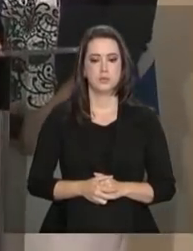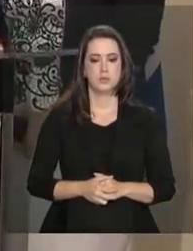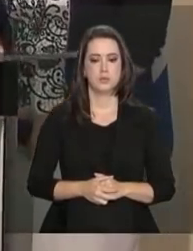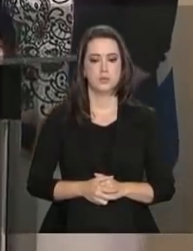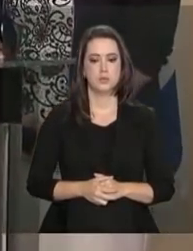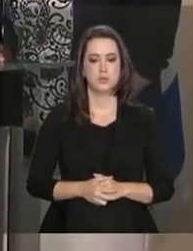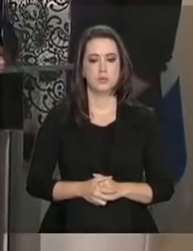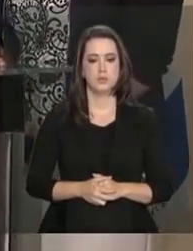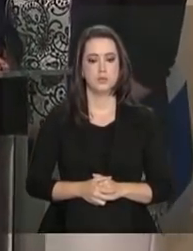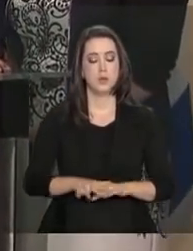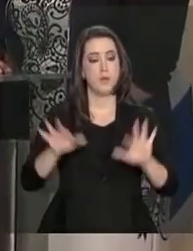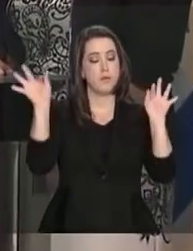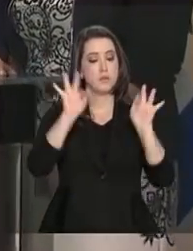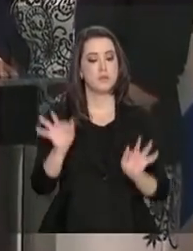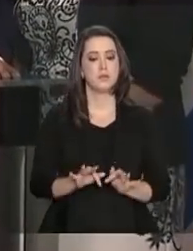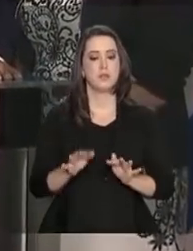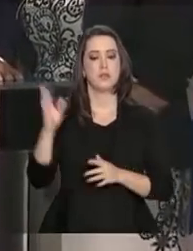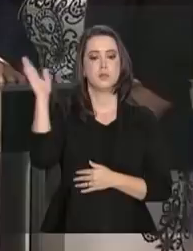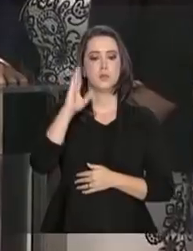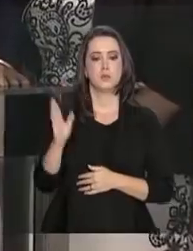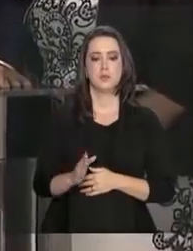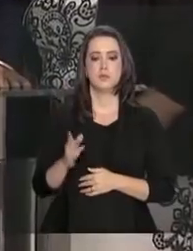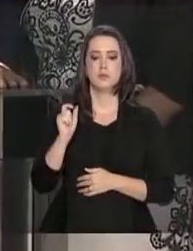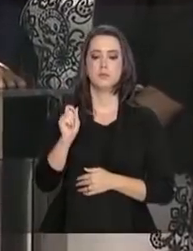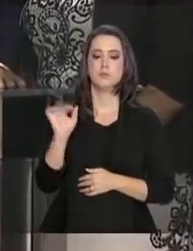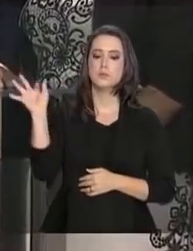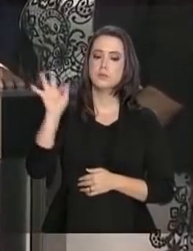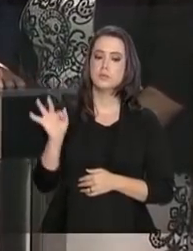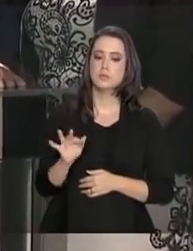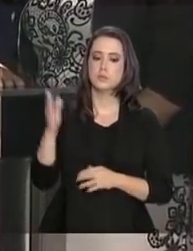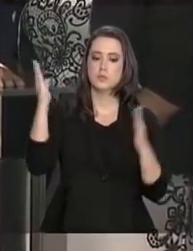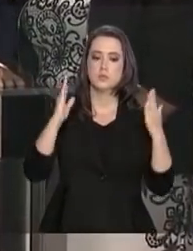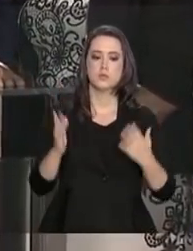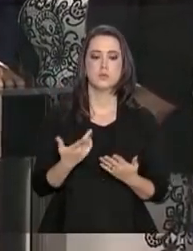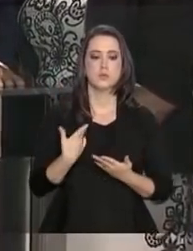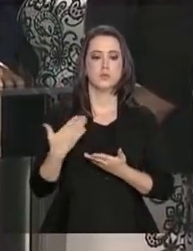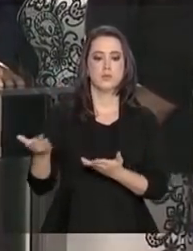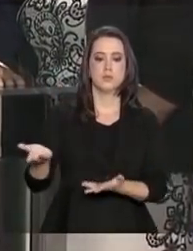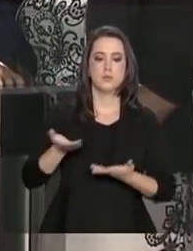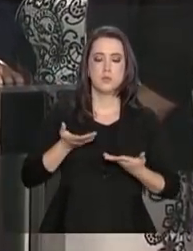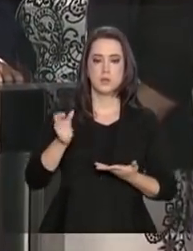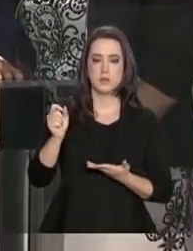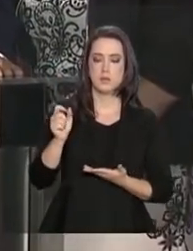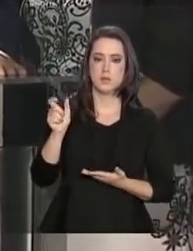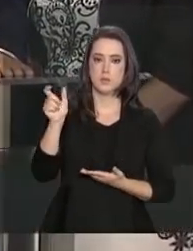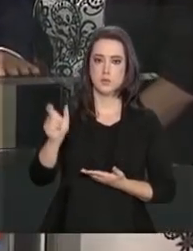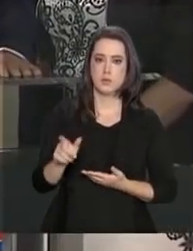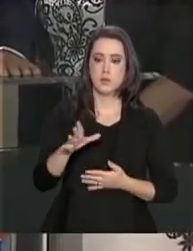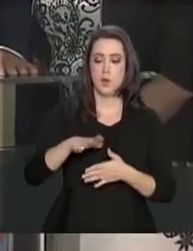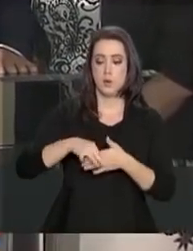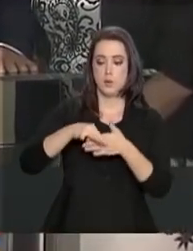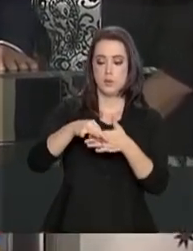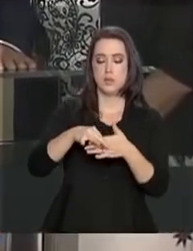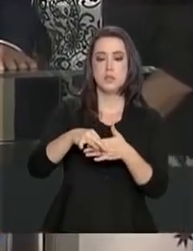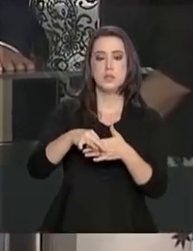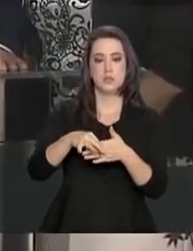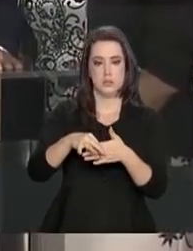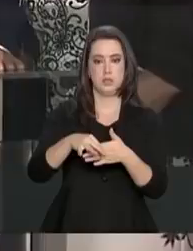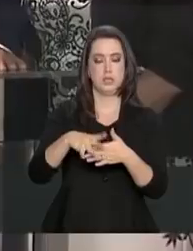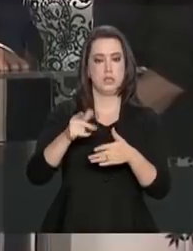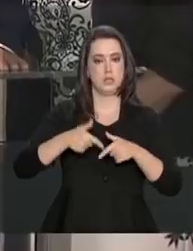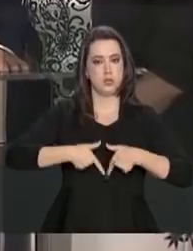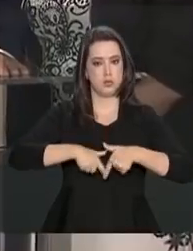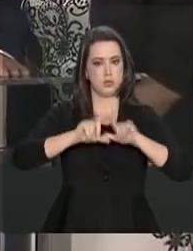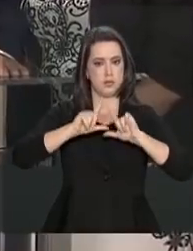o brasil pela primeira vez receber o chefe de estado israel